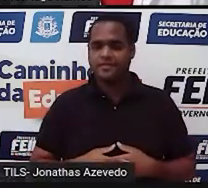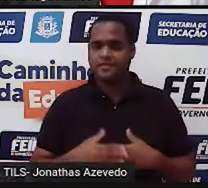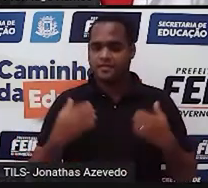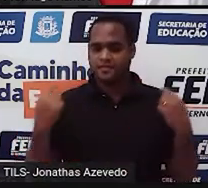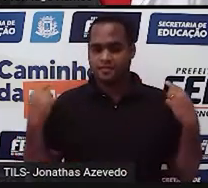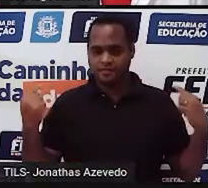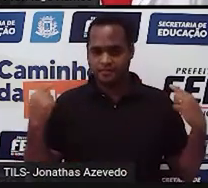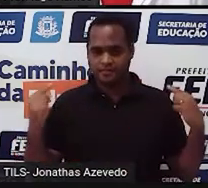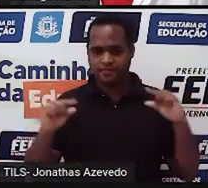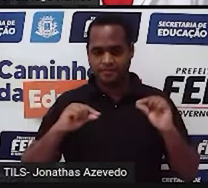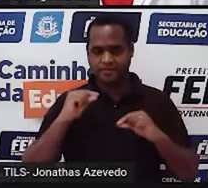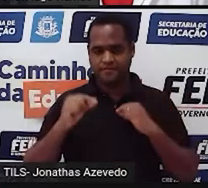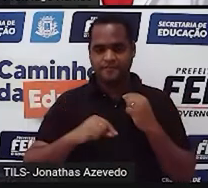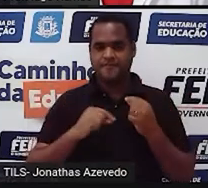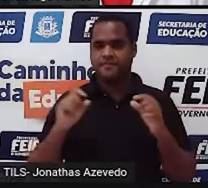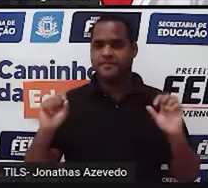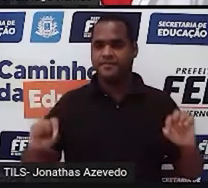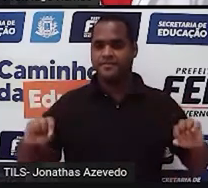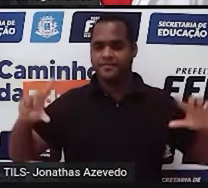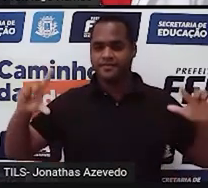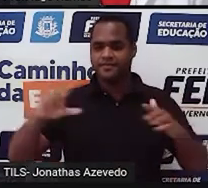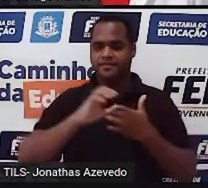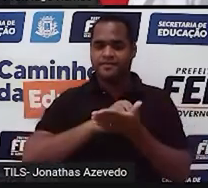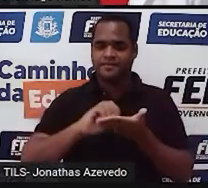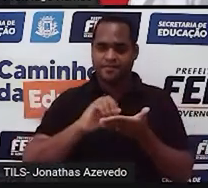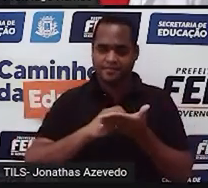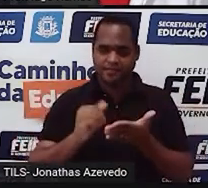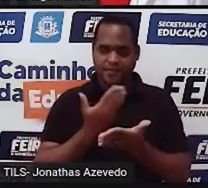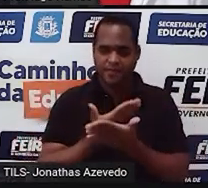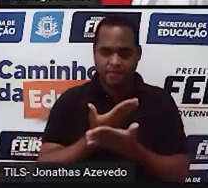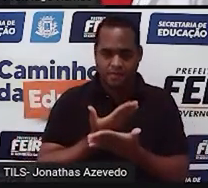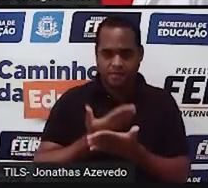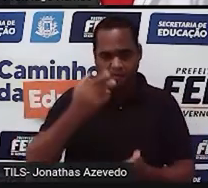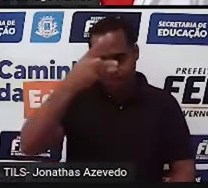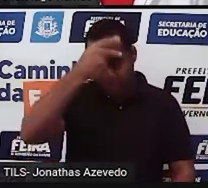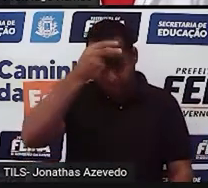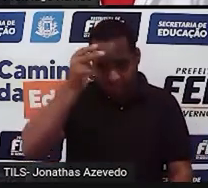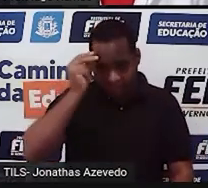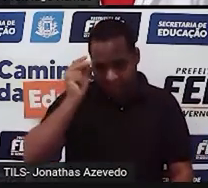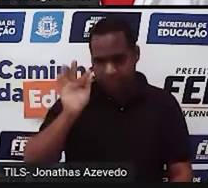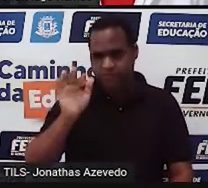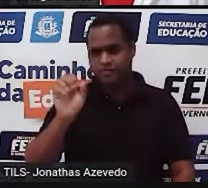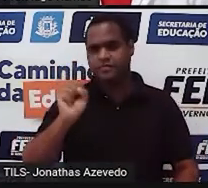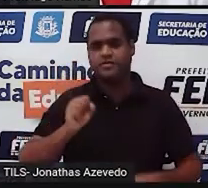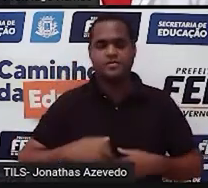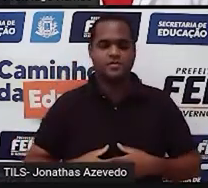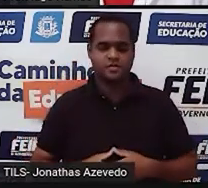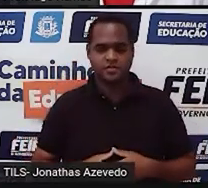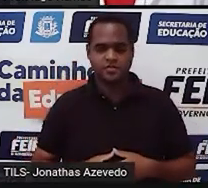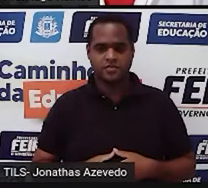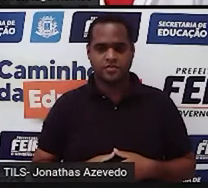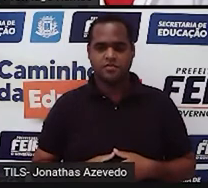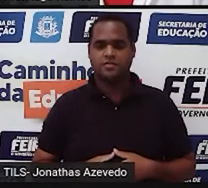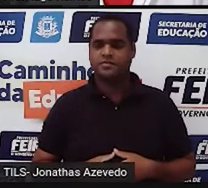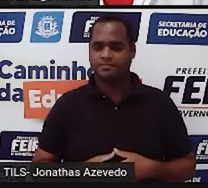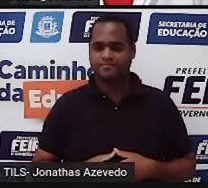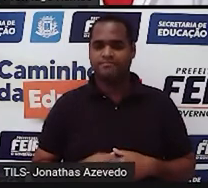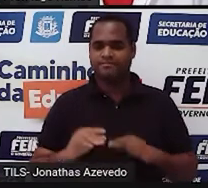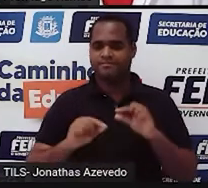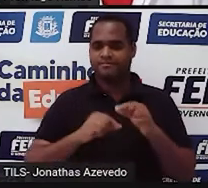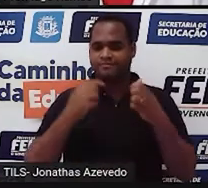atrás de mim está o cartaz da Secretaria Municipal de Educação de Feira de Santana com